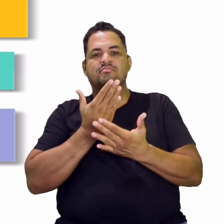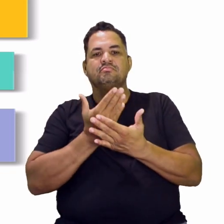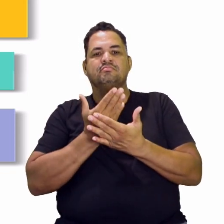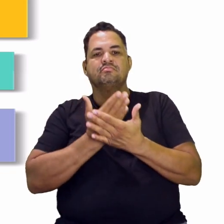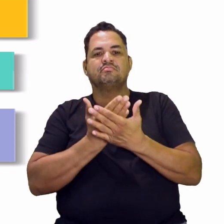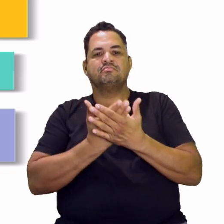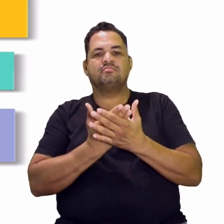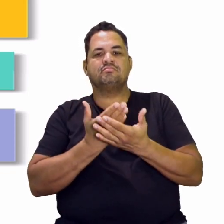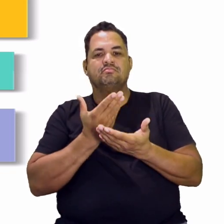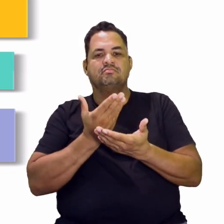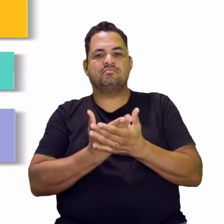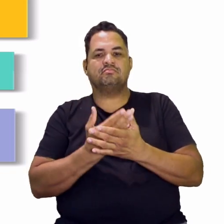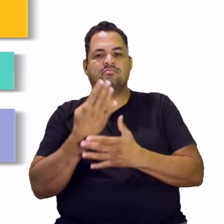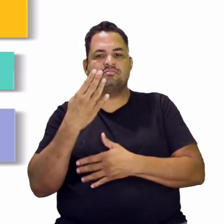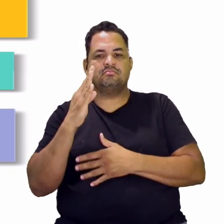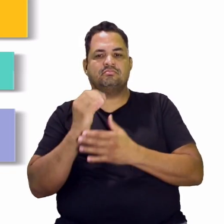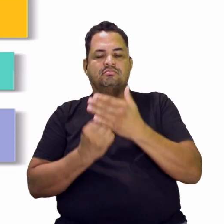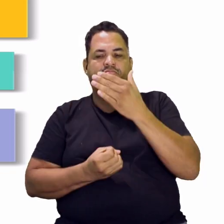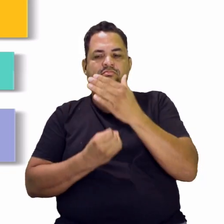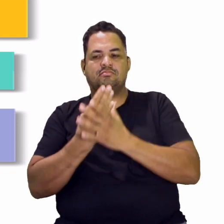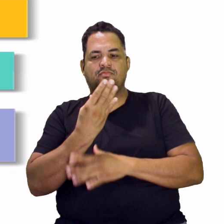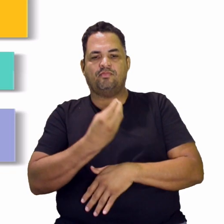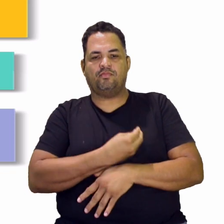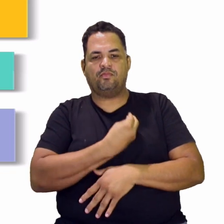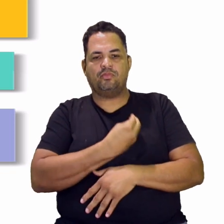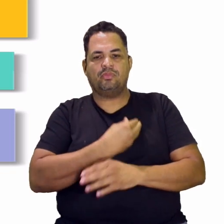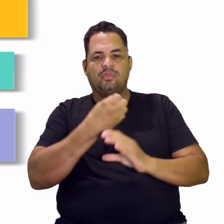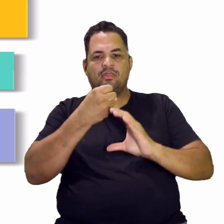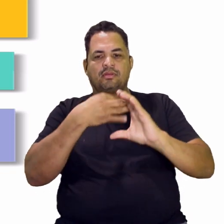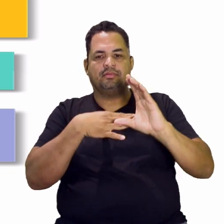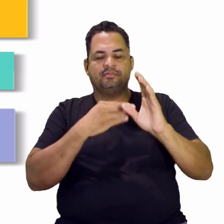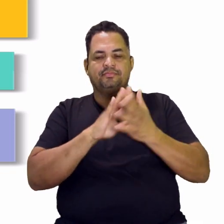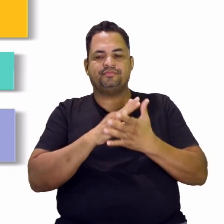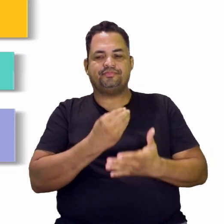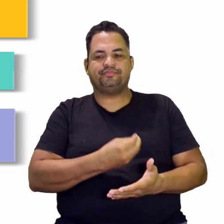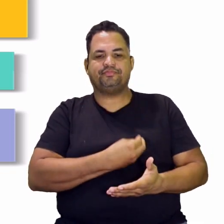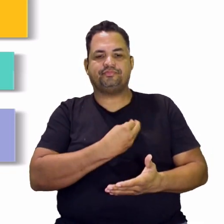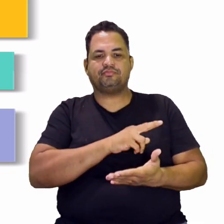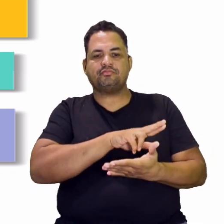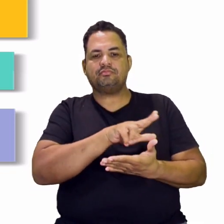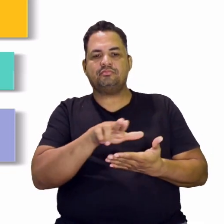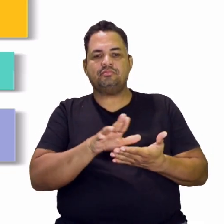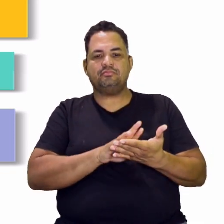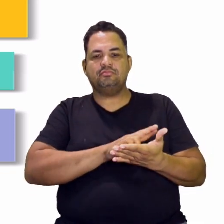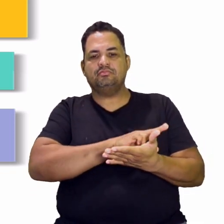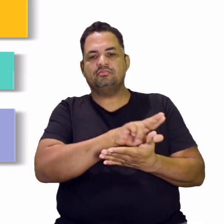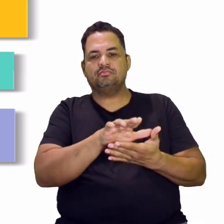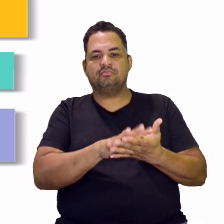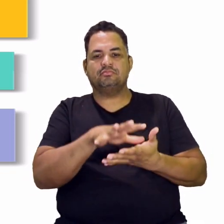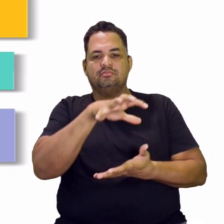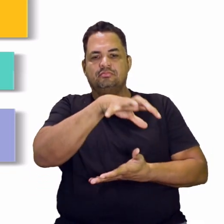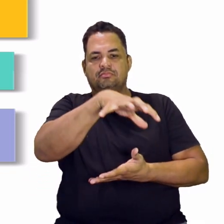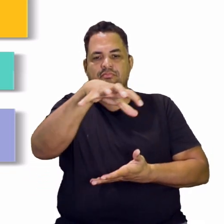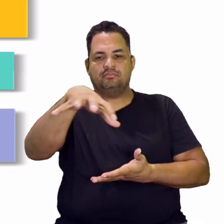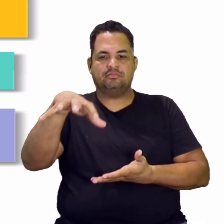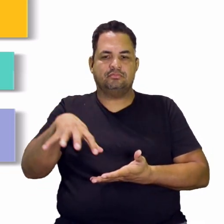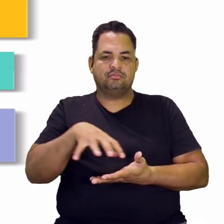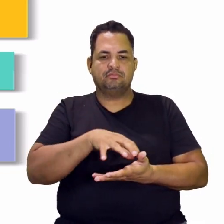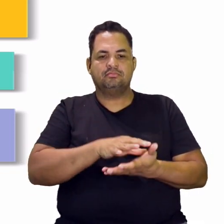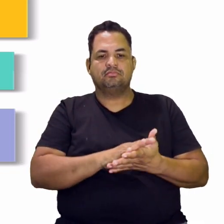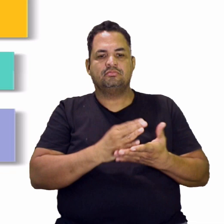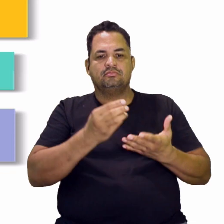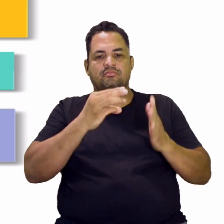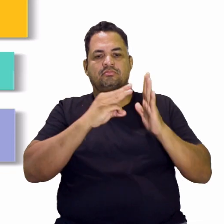da biologia e da origem da vida, características gerais dos seres vivos, diversidade e ocupação dos seres vivos,